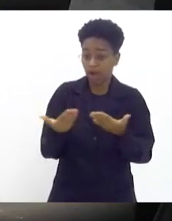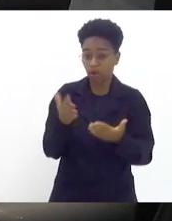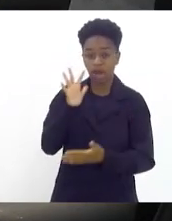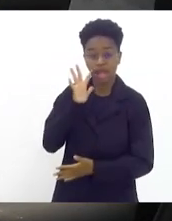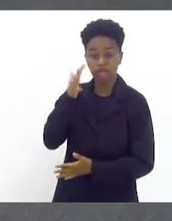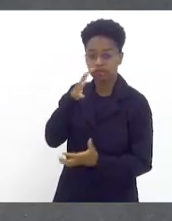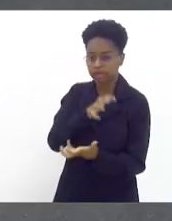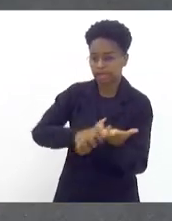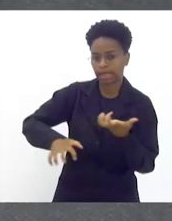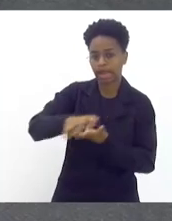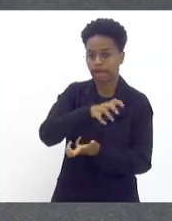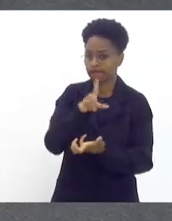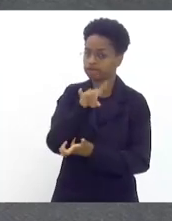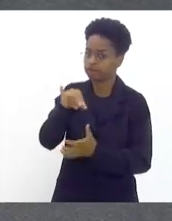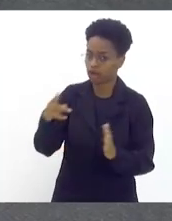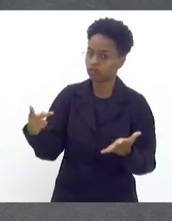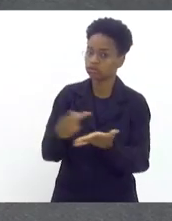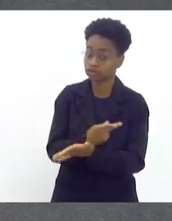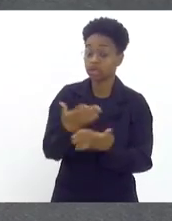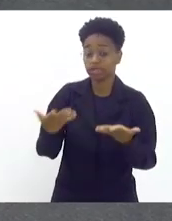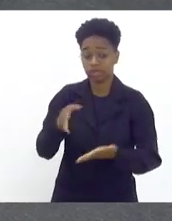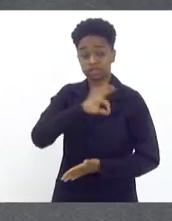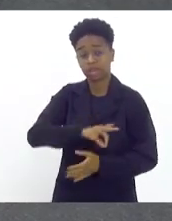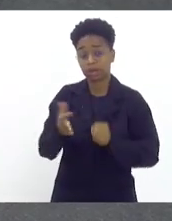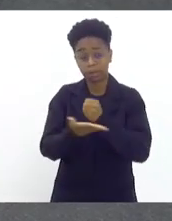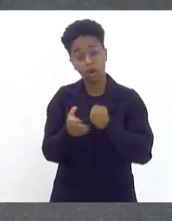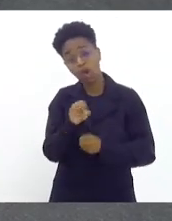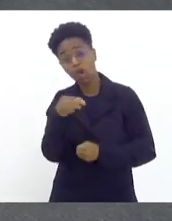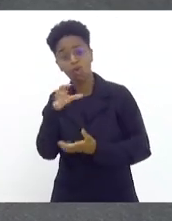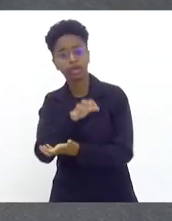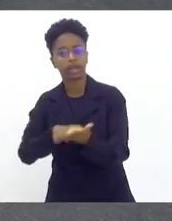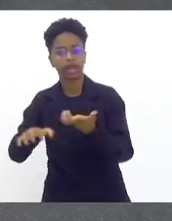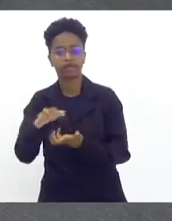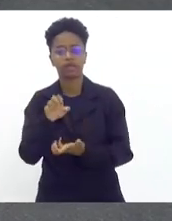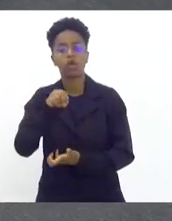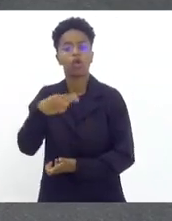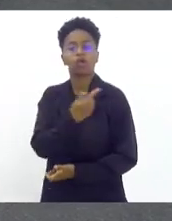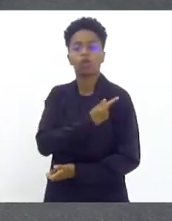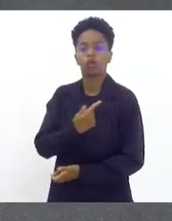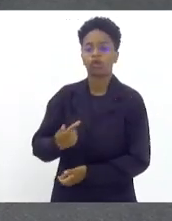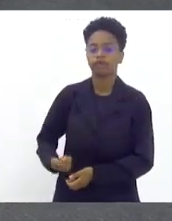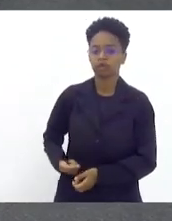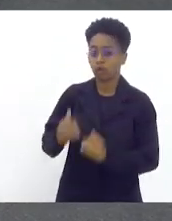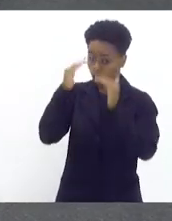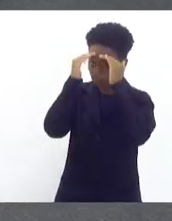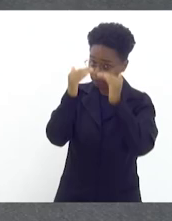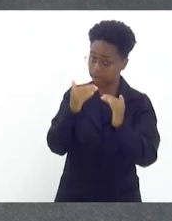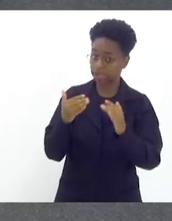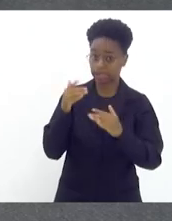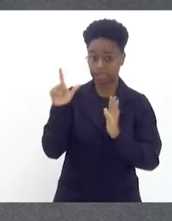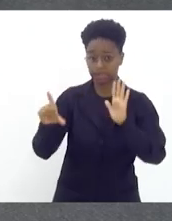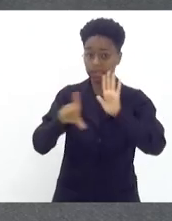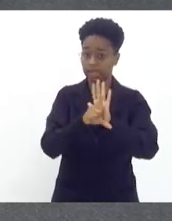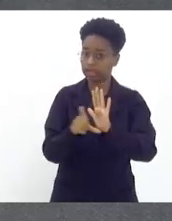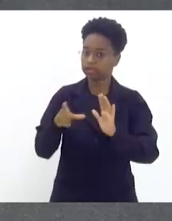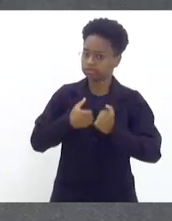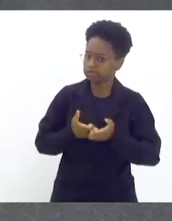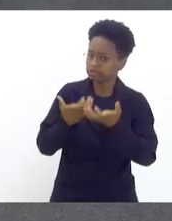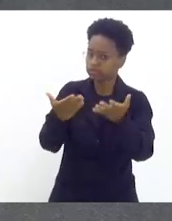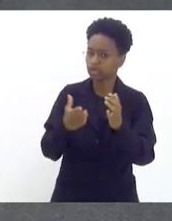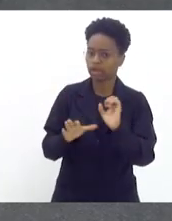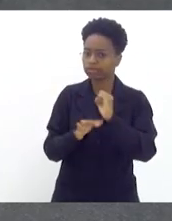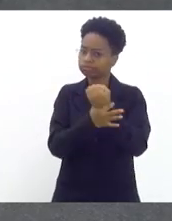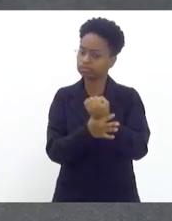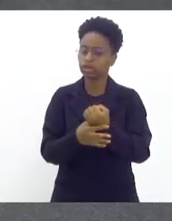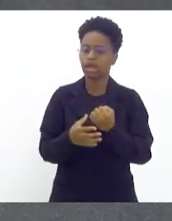decidir pela greve então é piso ou greve ou Governador cumpre a lei e garante o piso Nacional do